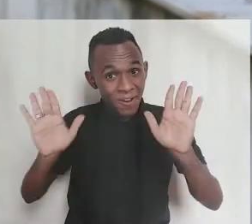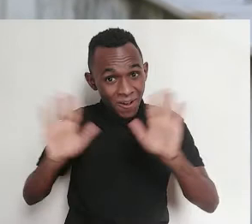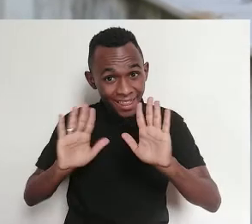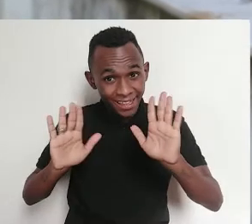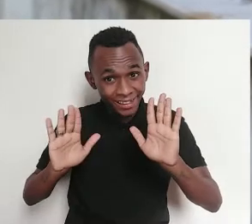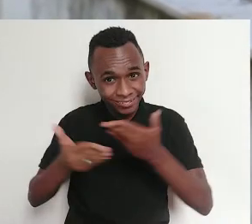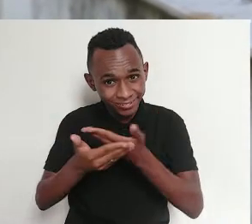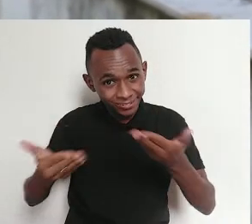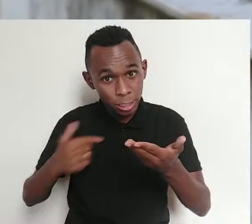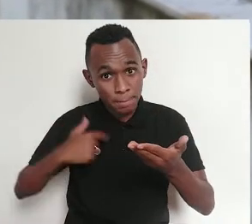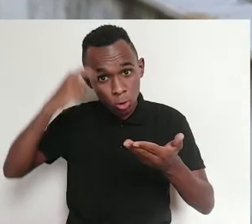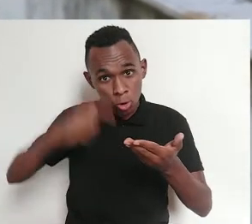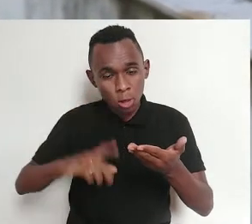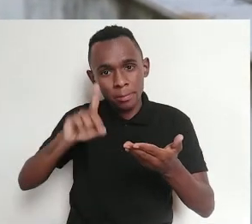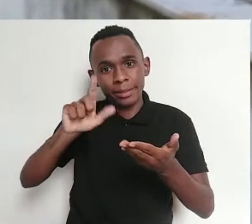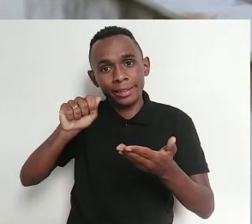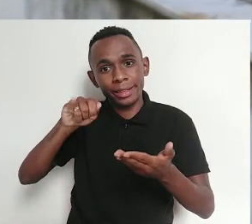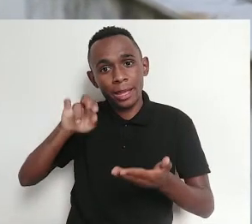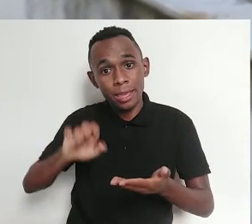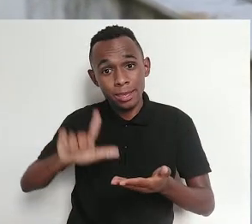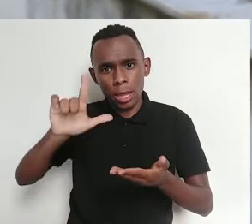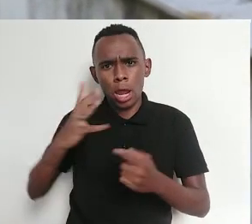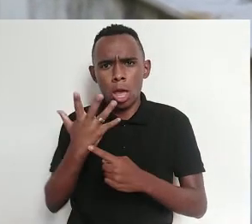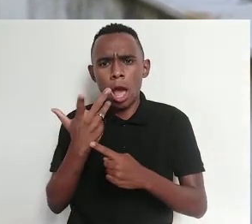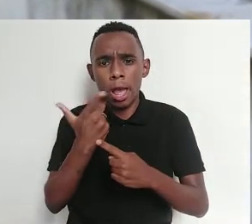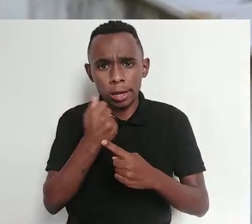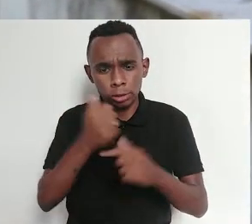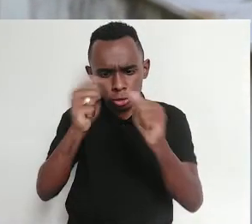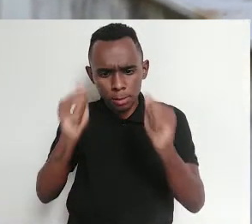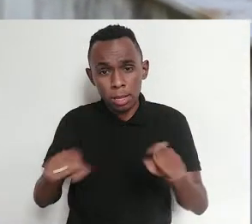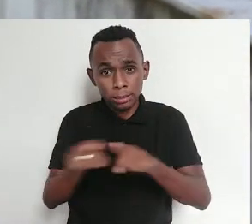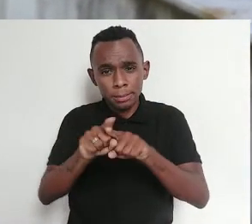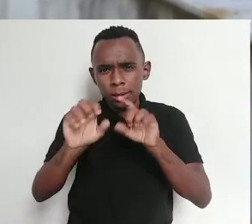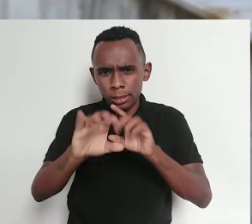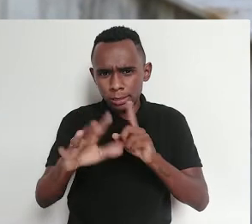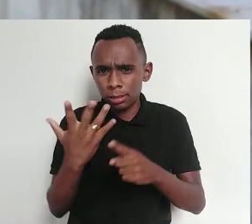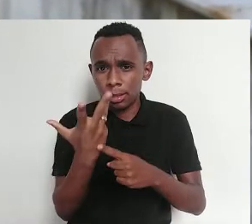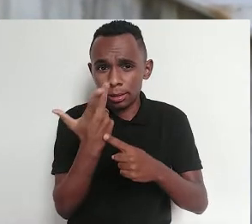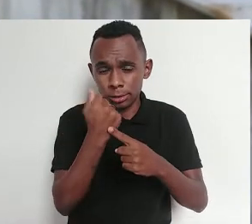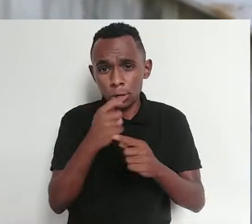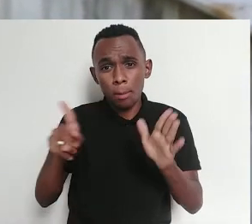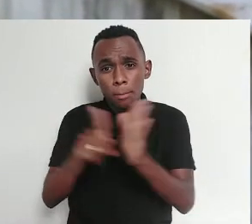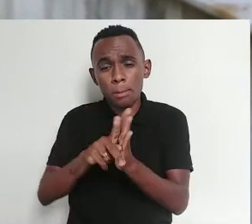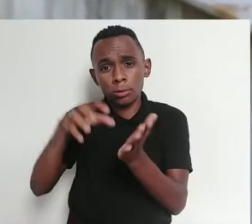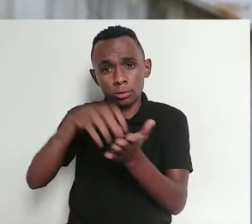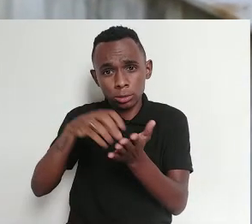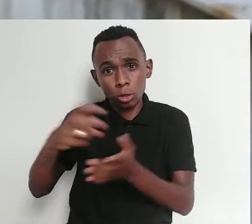Oi pessoal, eu sou a Daniela Costa, sou artista plástica e arte educadora do Centro Cultural Lindéia